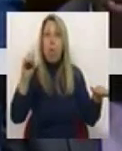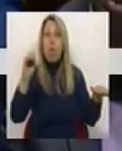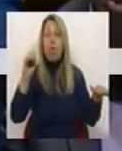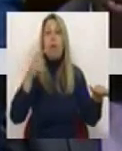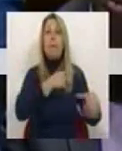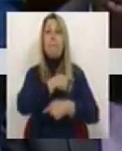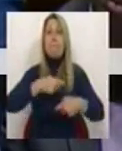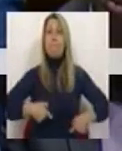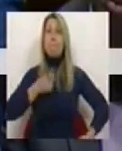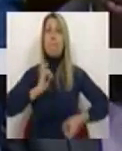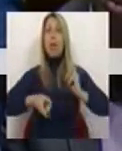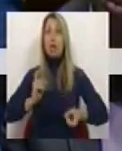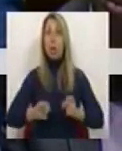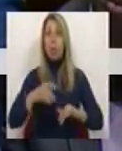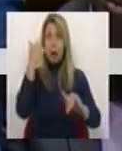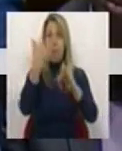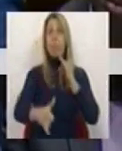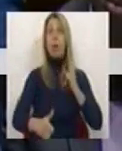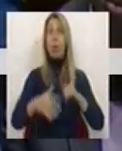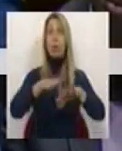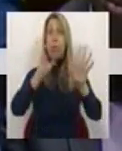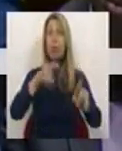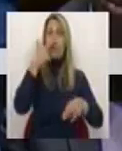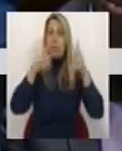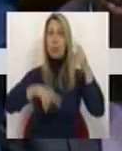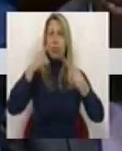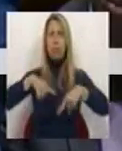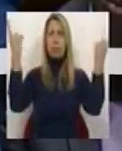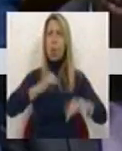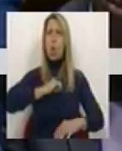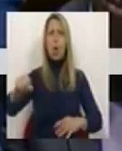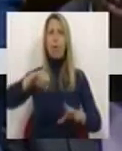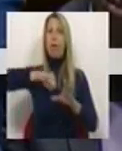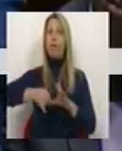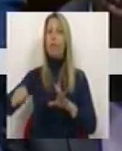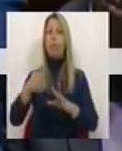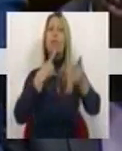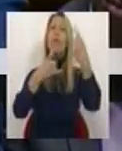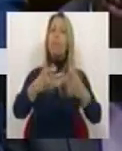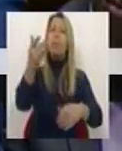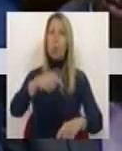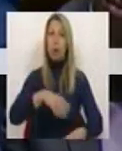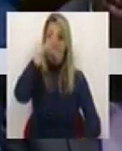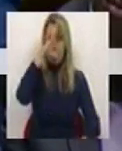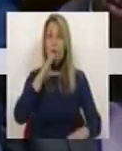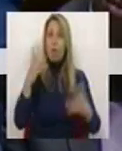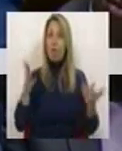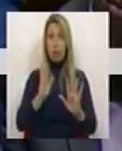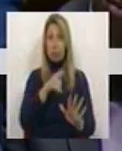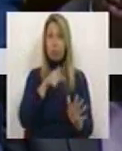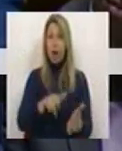levantam contra estes furos. E, portanto, a pergunta que tenho para lhe fazer é se o Governo reviu a concessão de